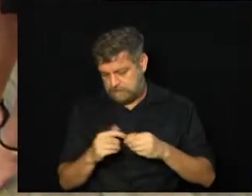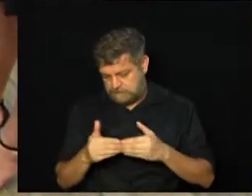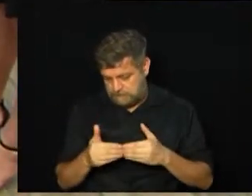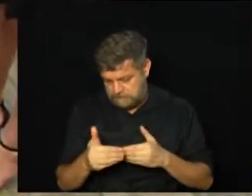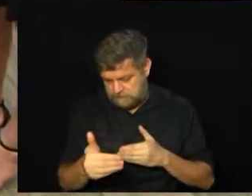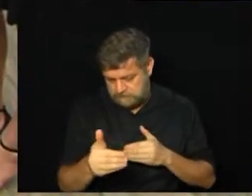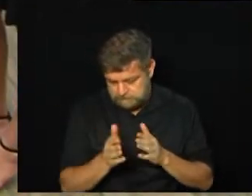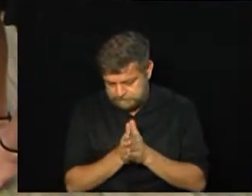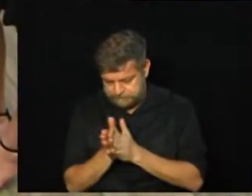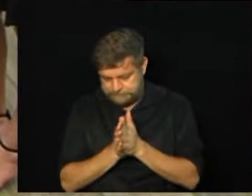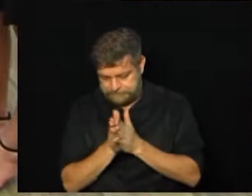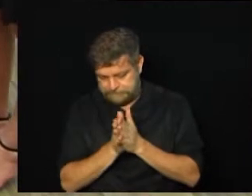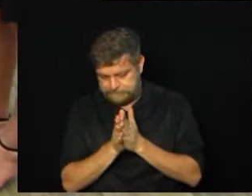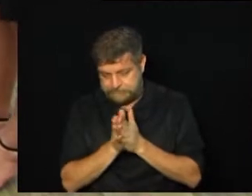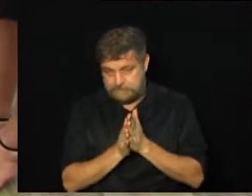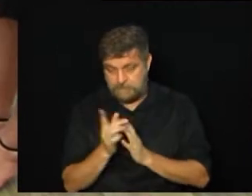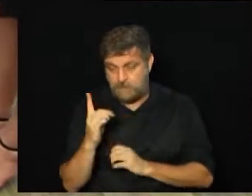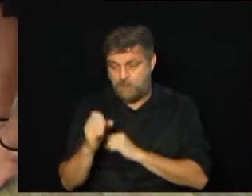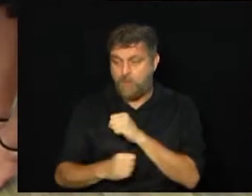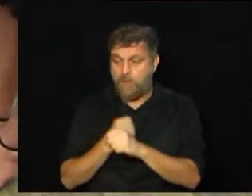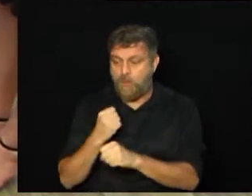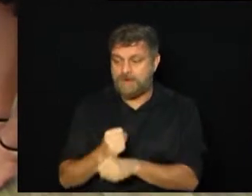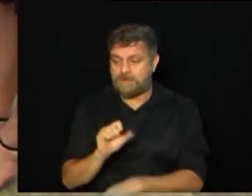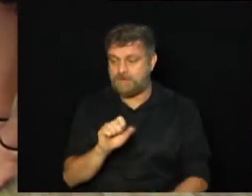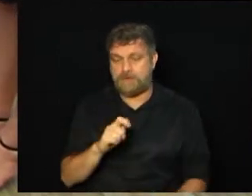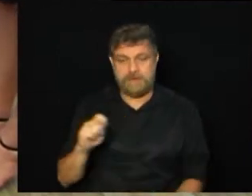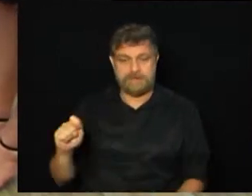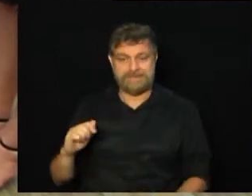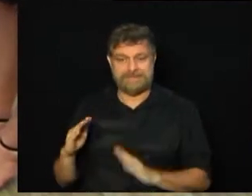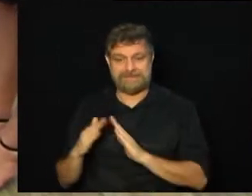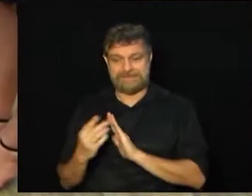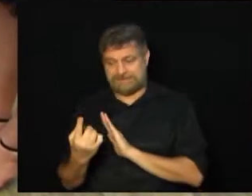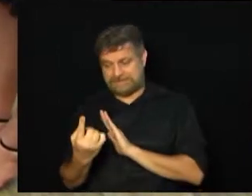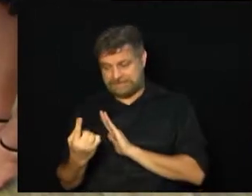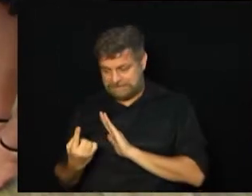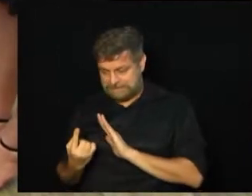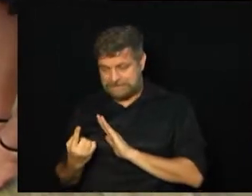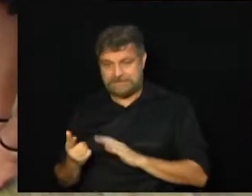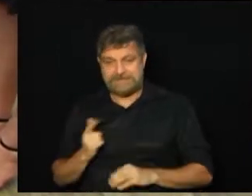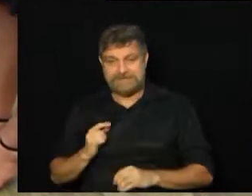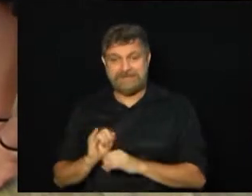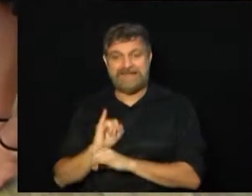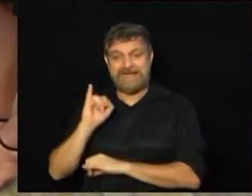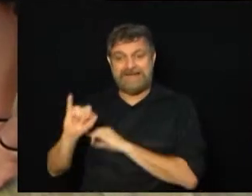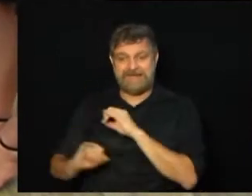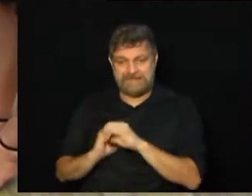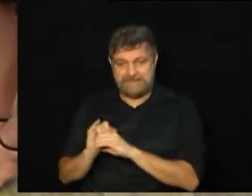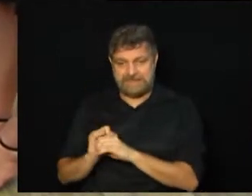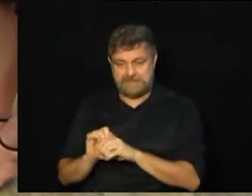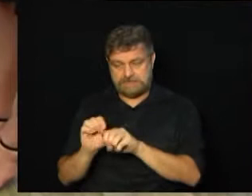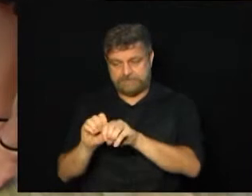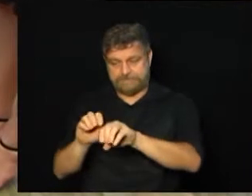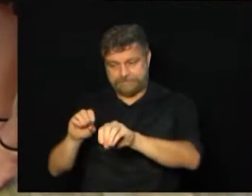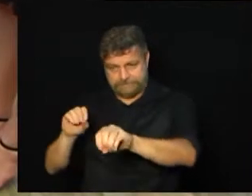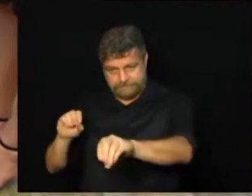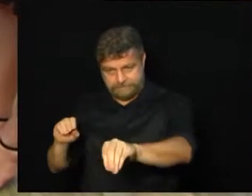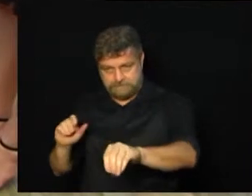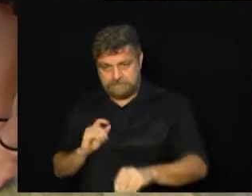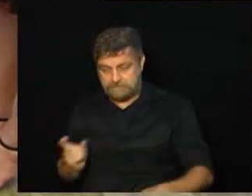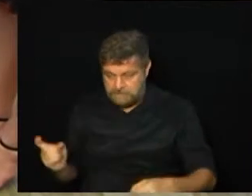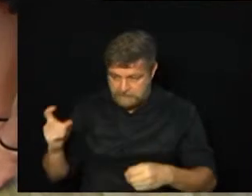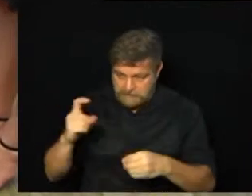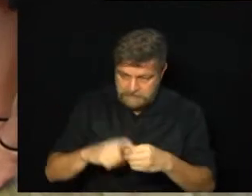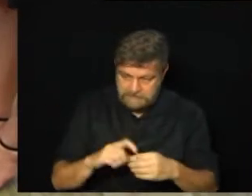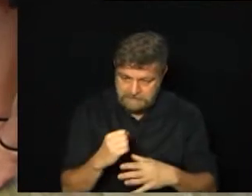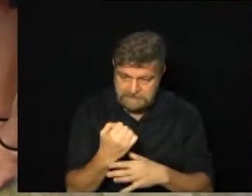muito aguardado, né? Mais de 1 ano e 8 meses com muitas crianças de forma online, que essa retomada seja de uma forma